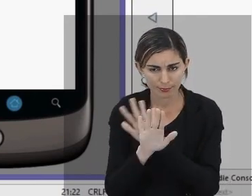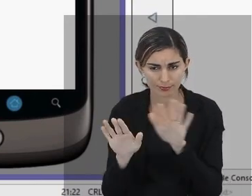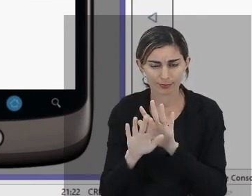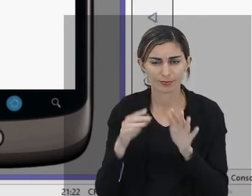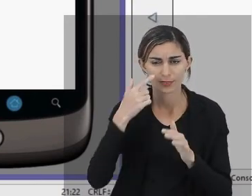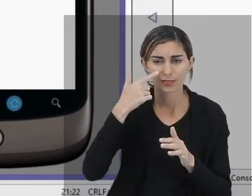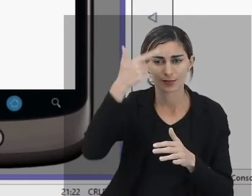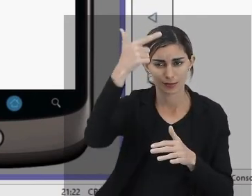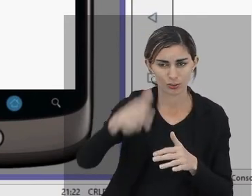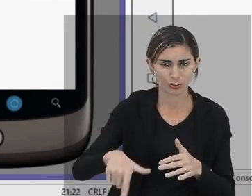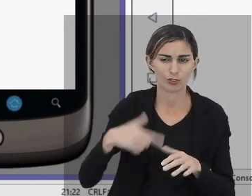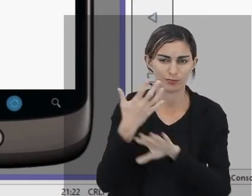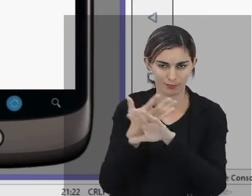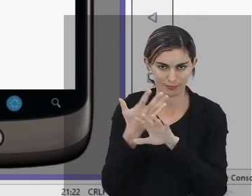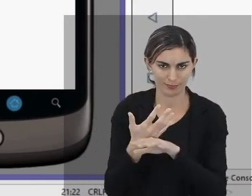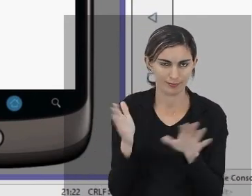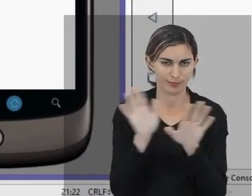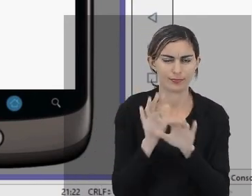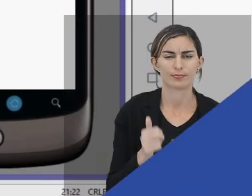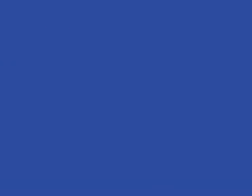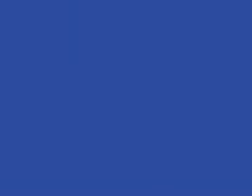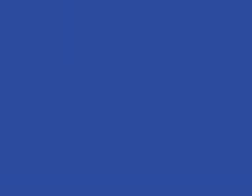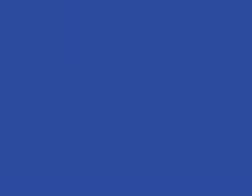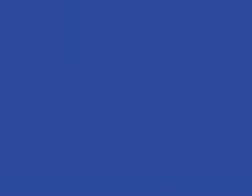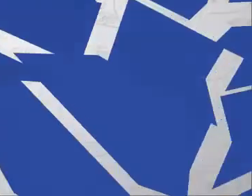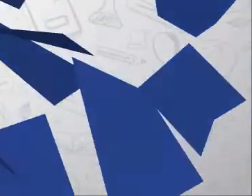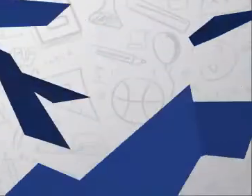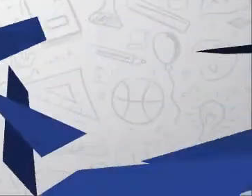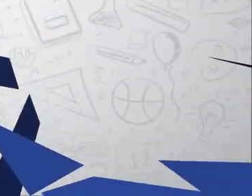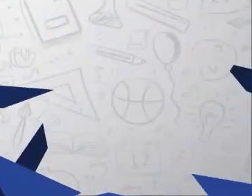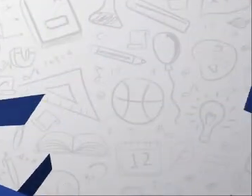aqui e nos vemos na próxima competência.